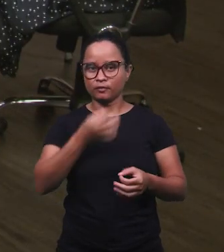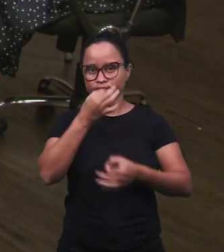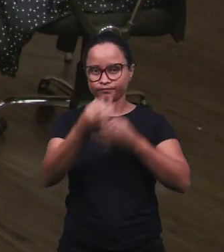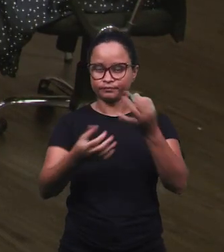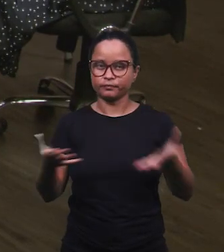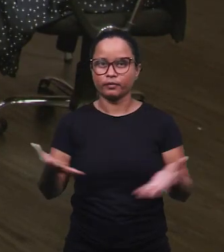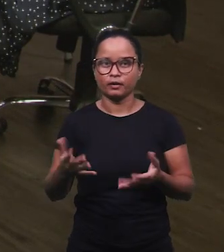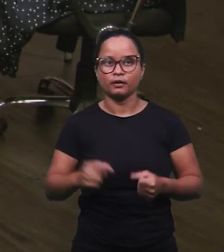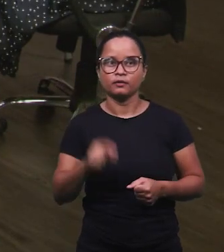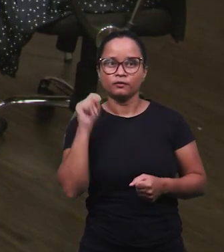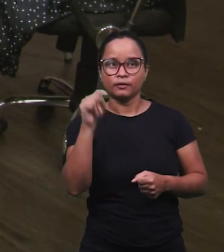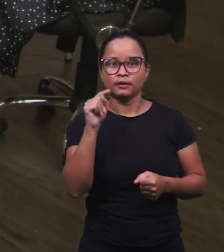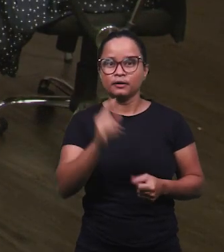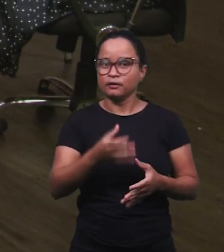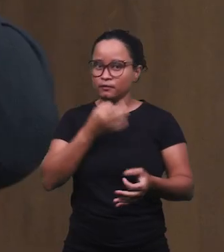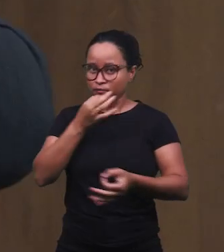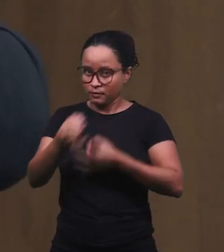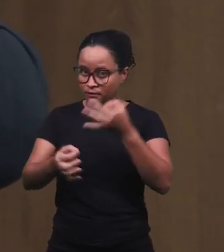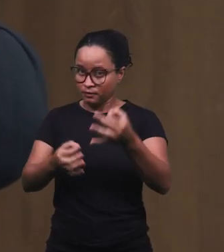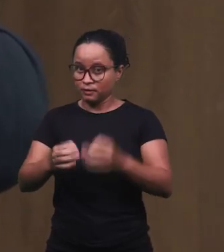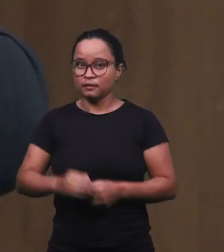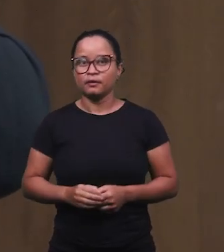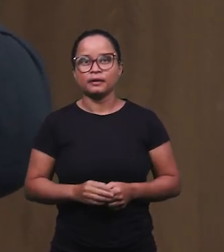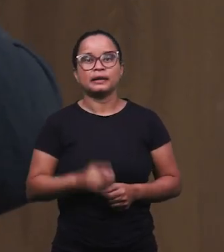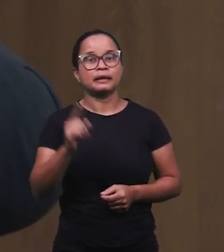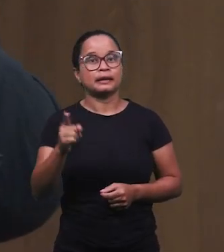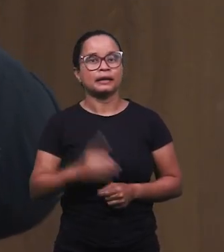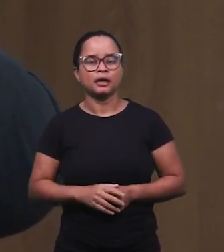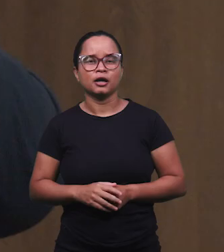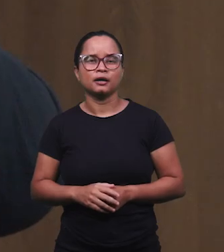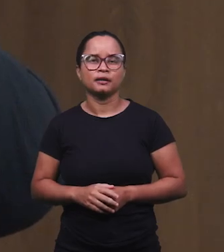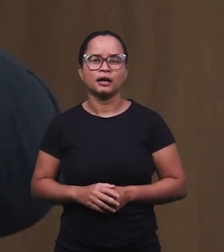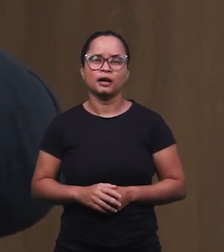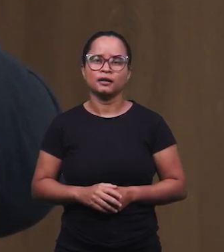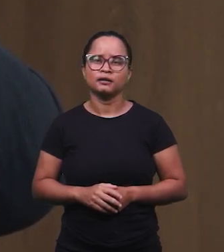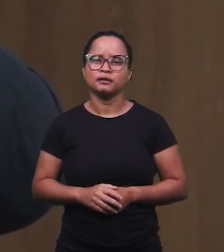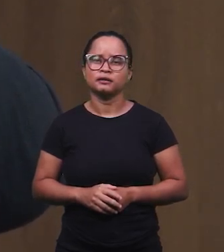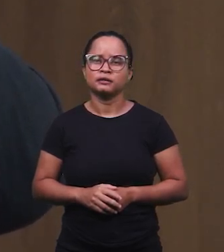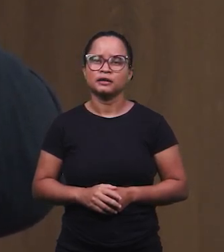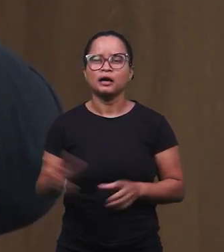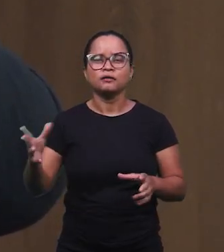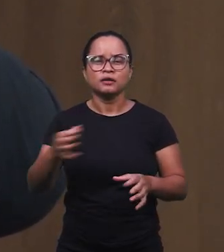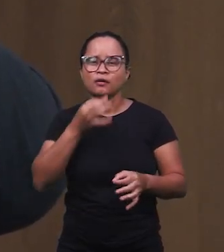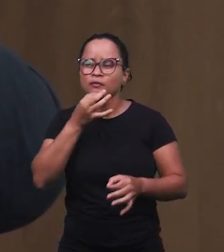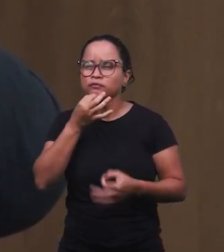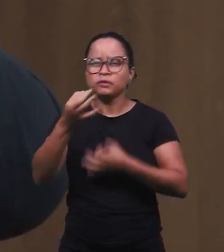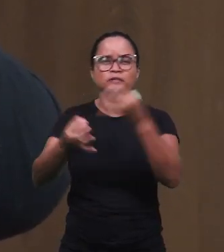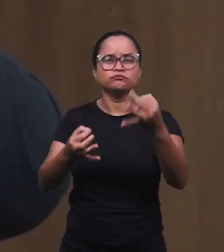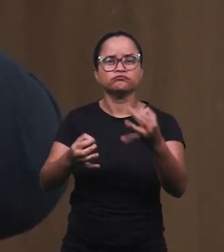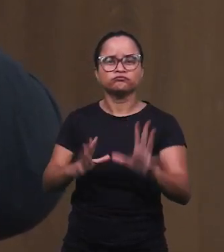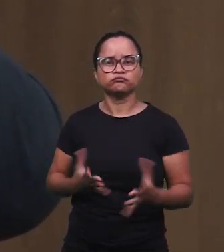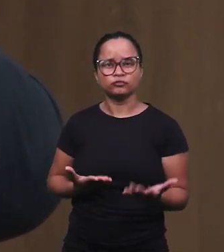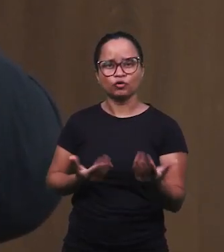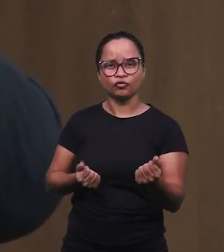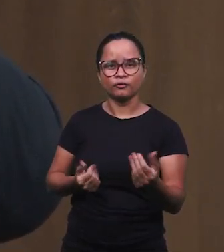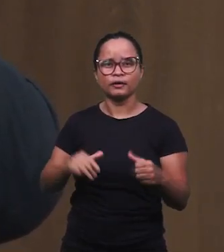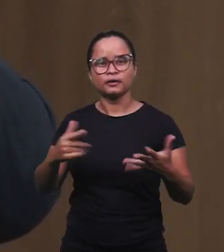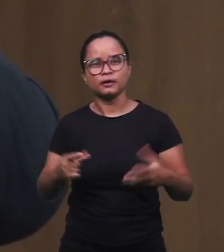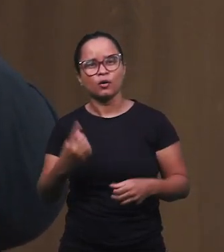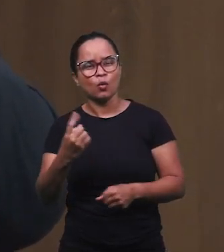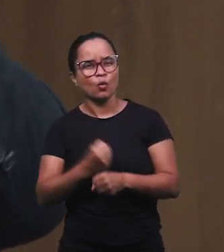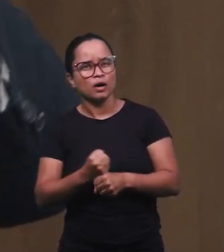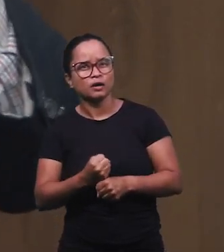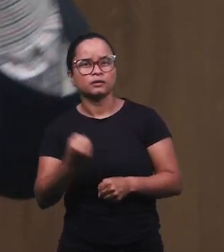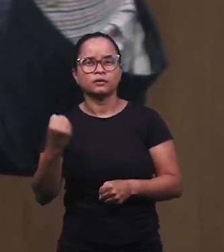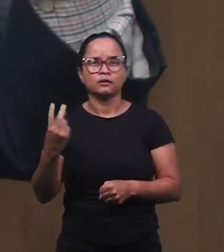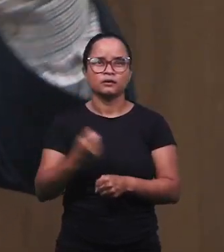muito interessante. Quando você estiver comentando Fala Jovem, depois, 1 ano, 2 anos, a gente vendo essa mensagem aqui, a gente fala